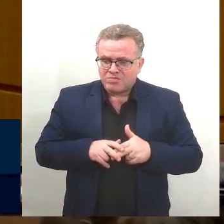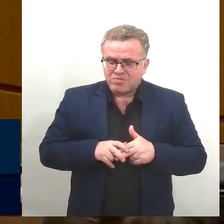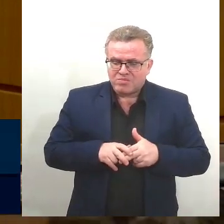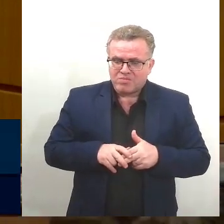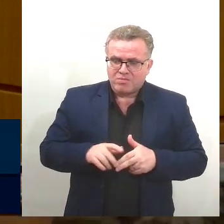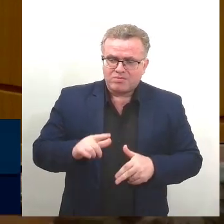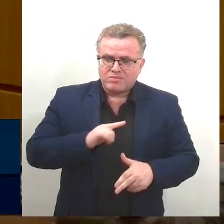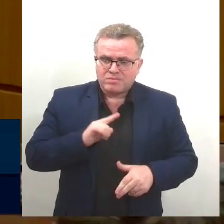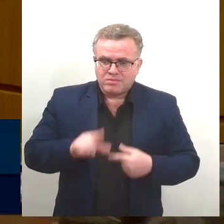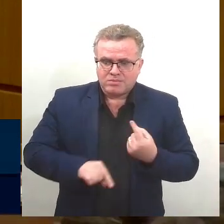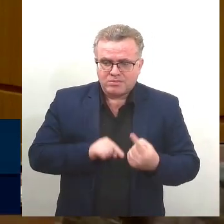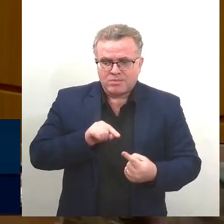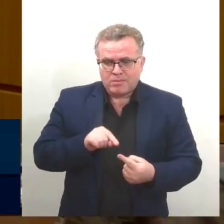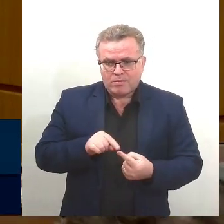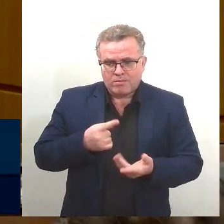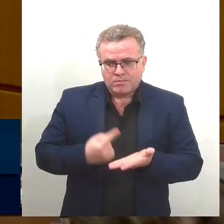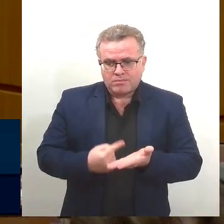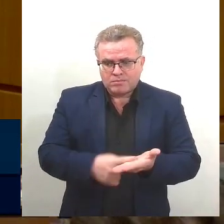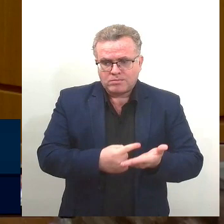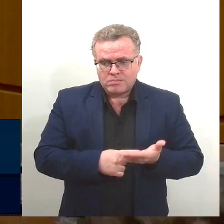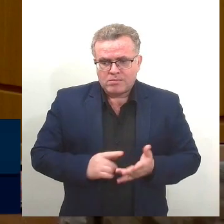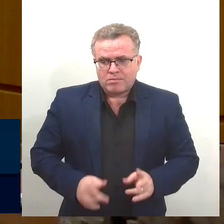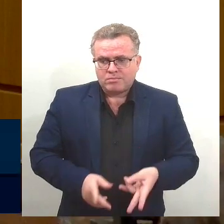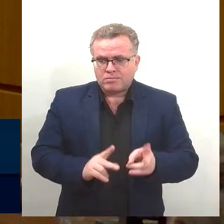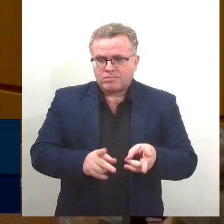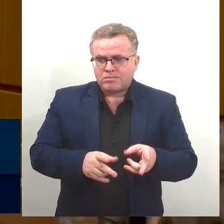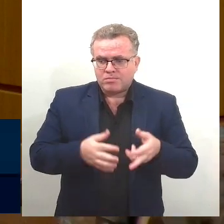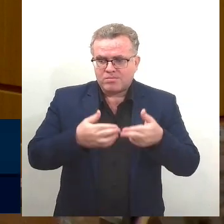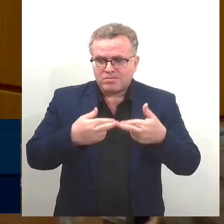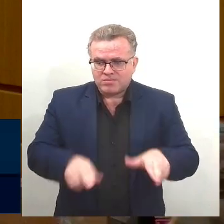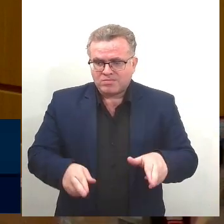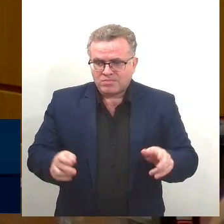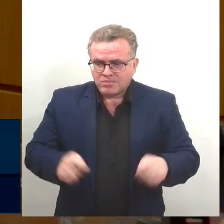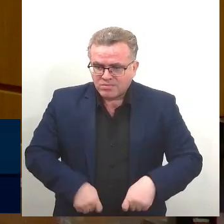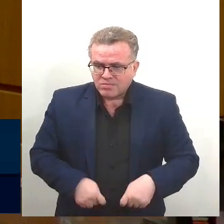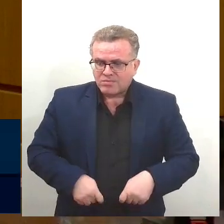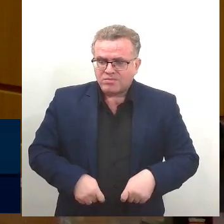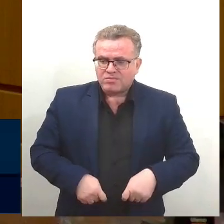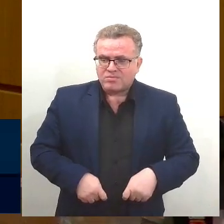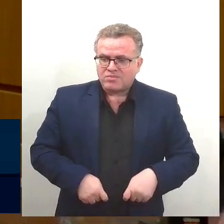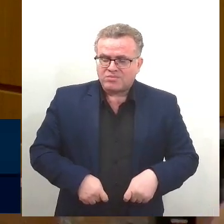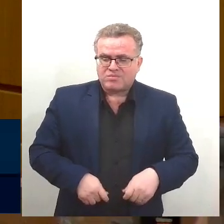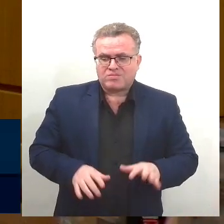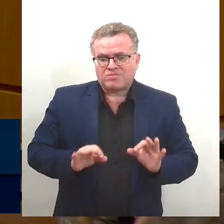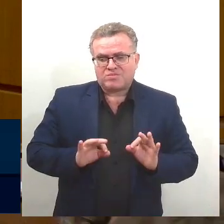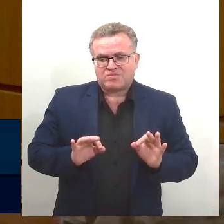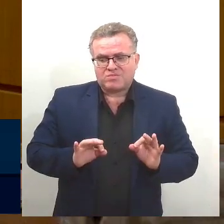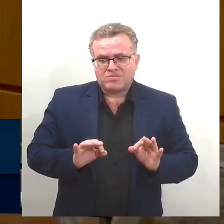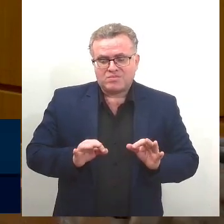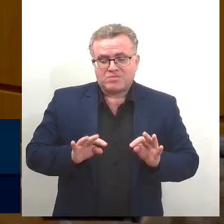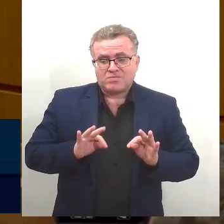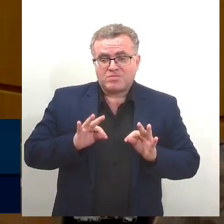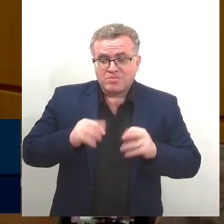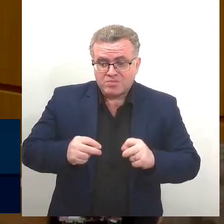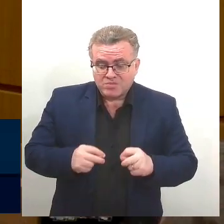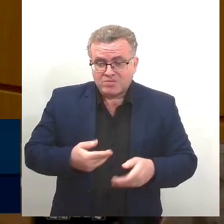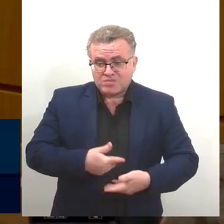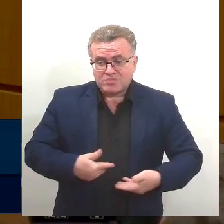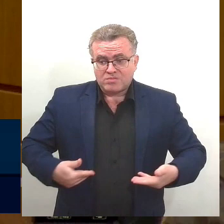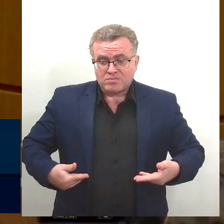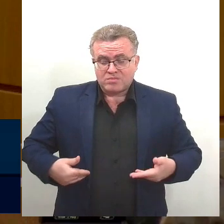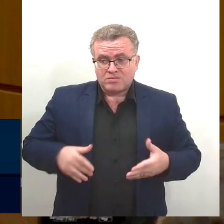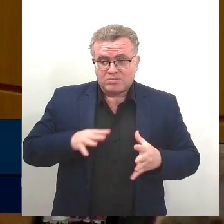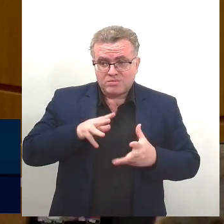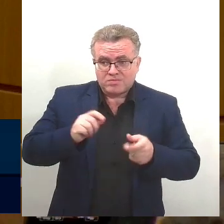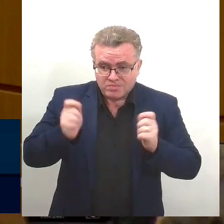gente não vai resolver o problema da fome do mundo, mas a gente quer fazer pelo menos um pequeno pedaço, né, uma partezinha que nos